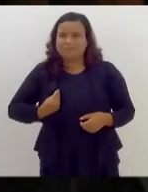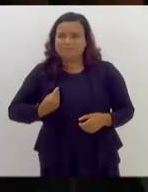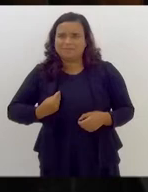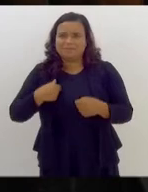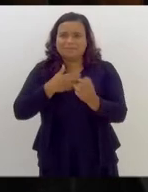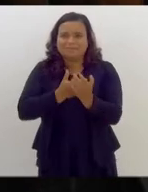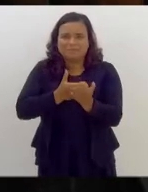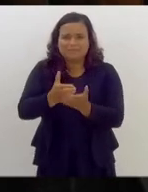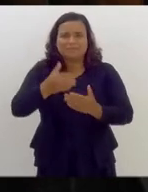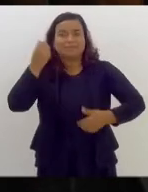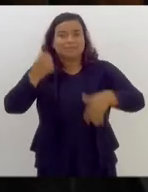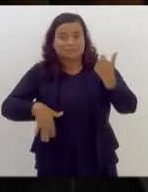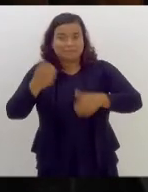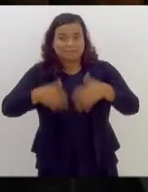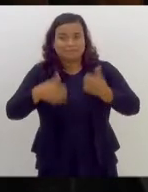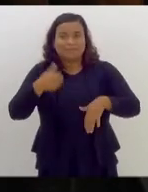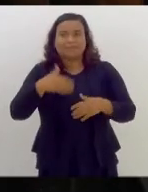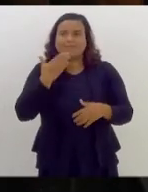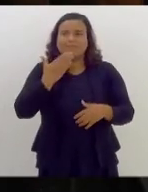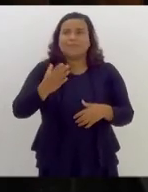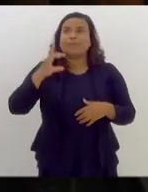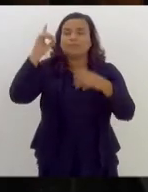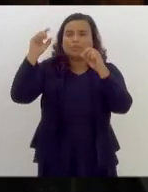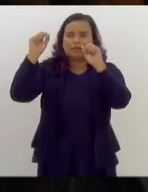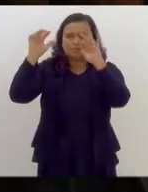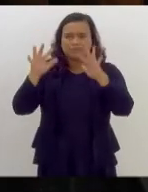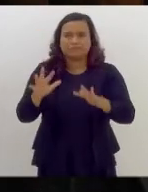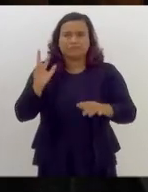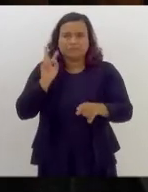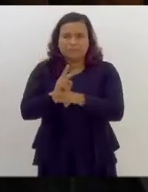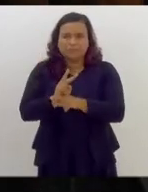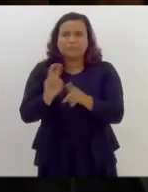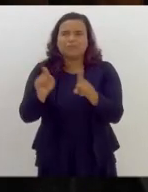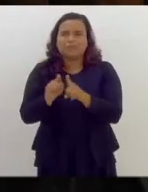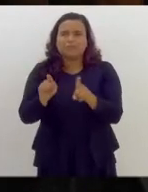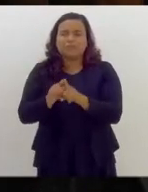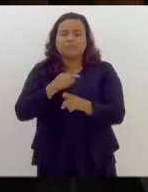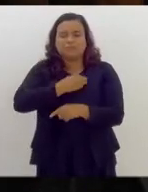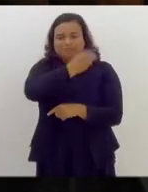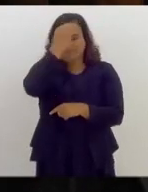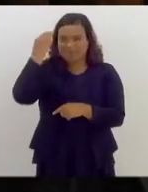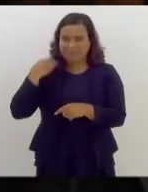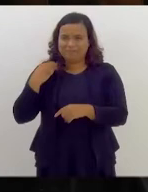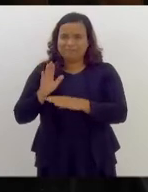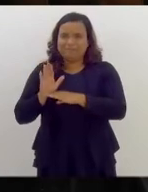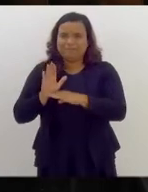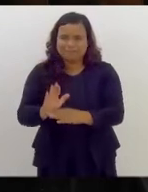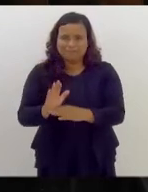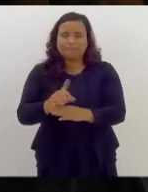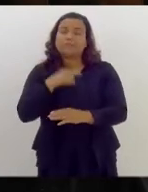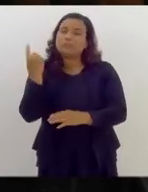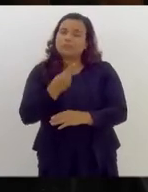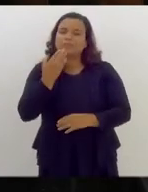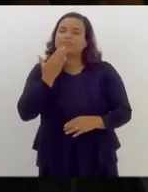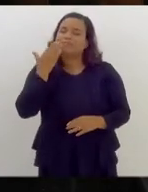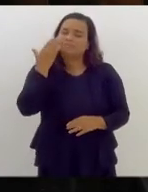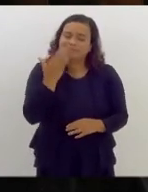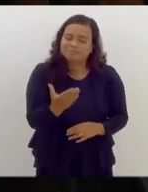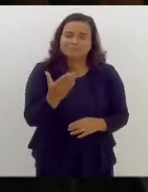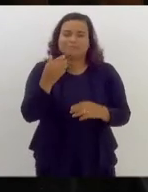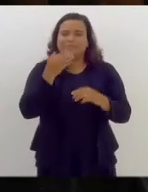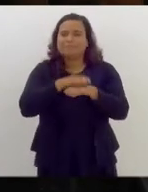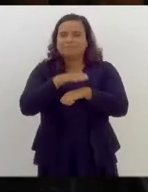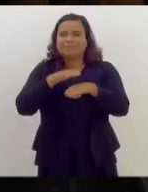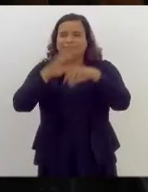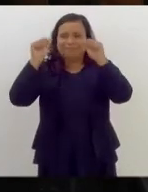Inicio minha fala pedindo a proteção de Deus e a intercessão de Nossa Senhora. Que tenhamos uma noite abençoada, mas